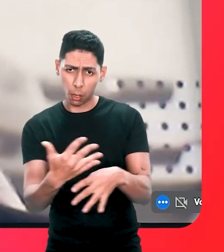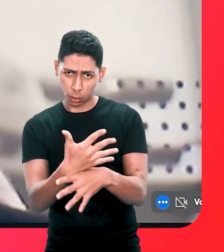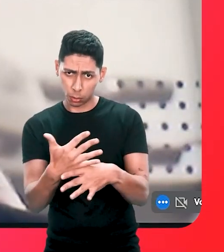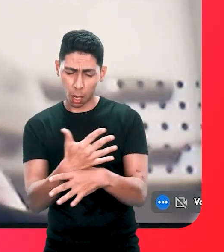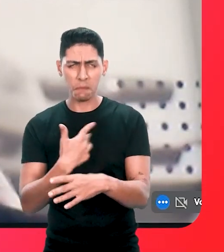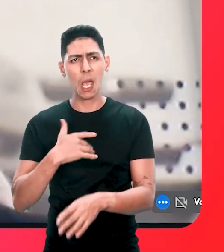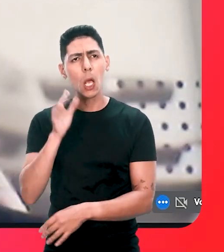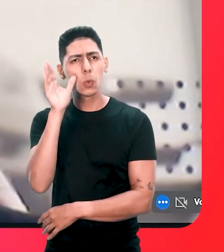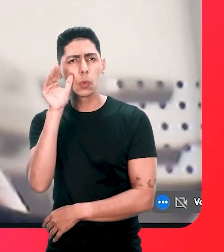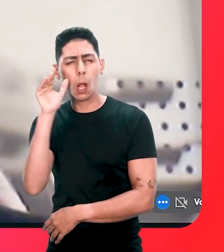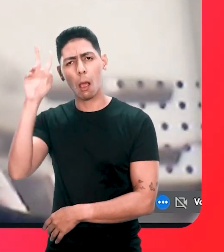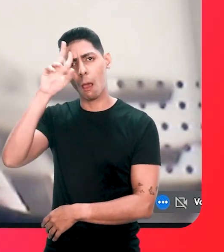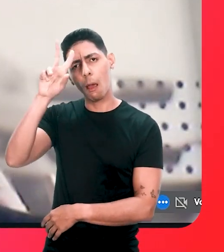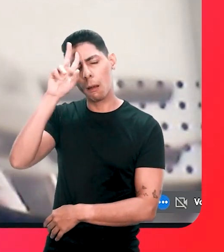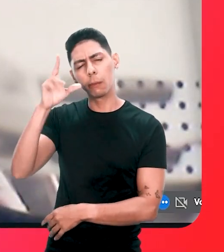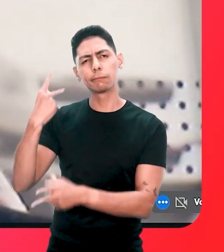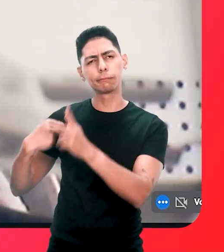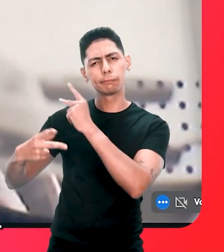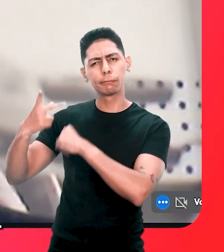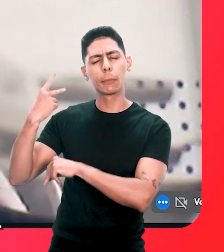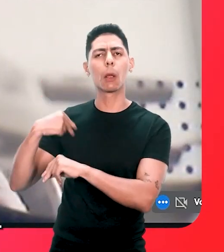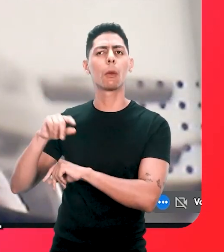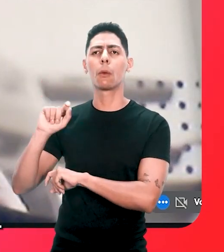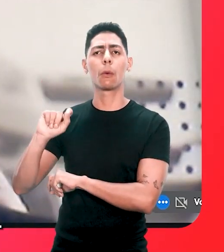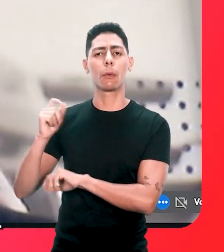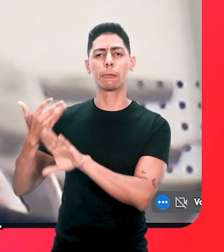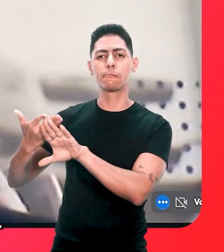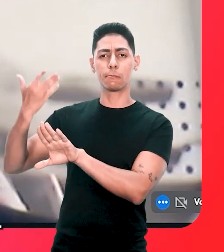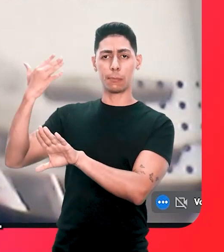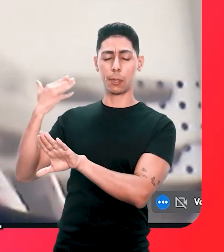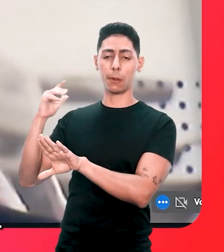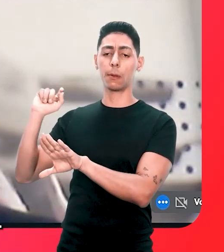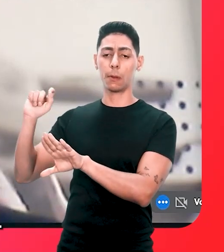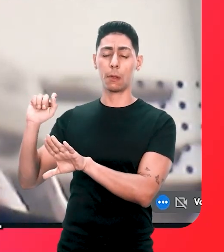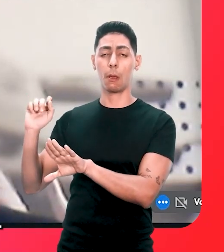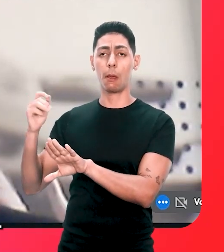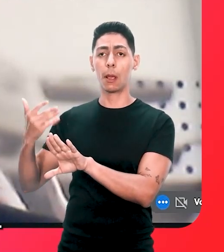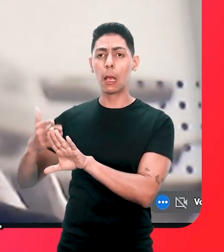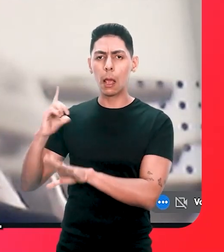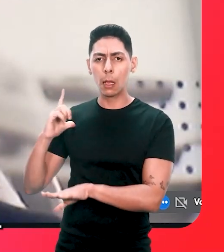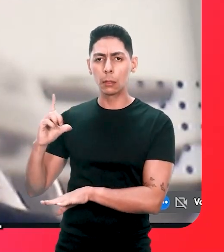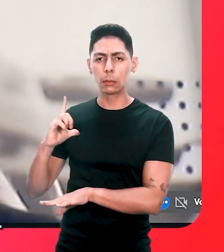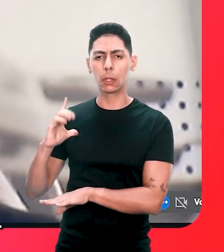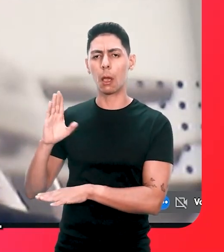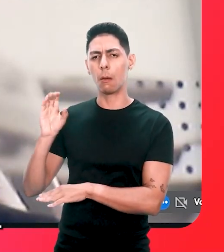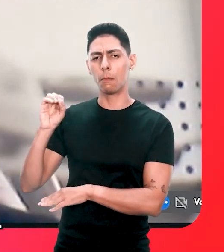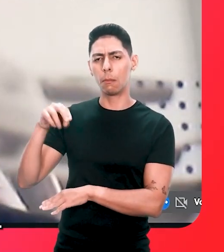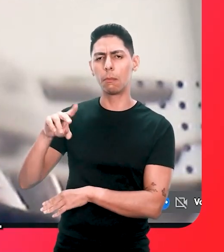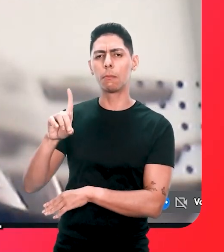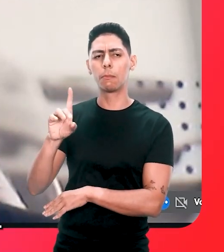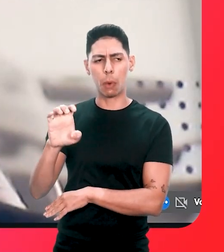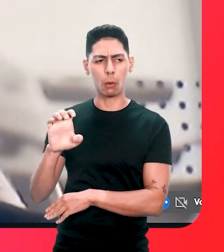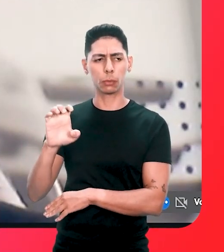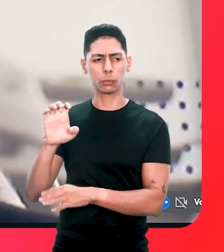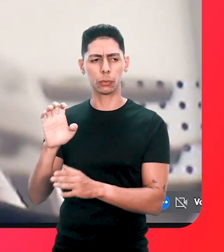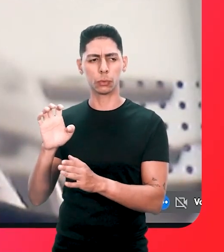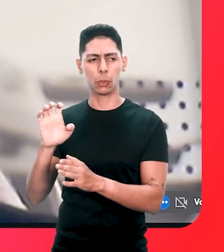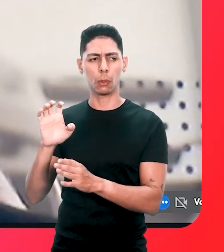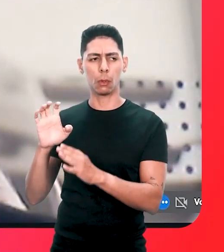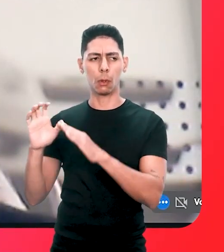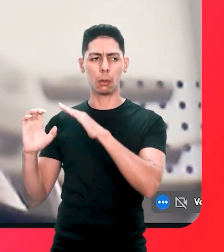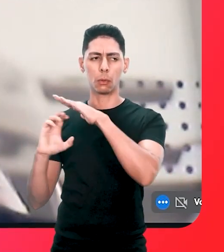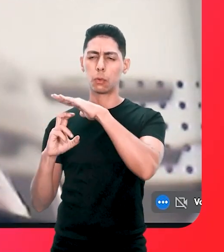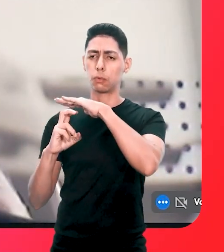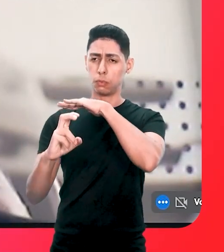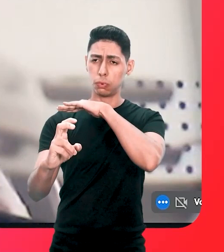que eu lembro de infância, nessa época ainda existia bondes lá em Porto Alegre, né? A gente